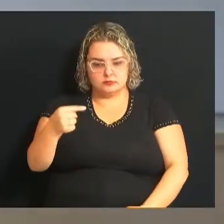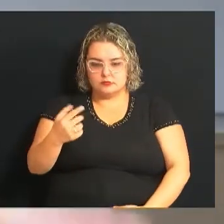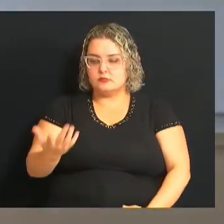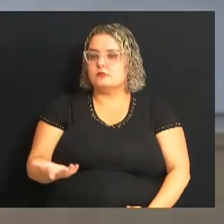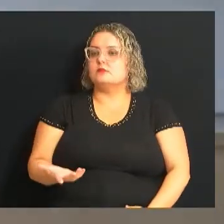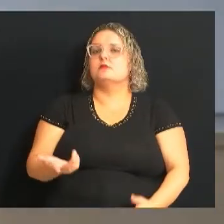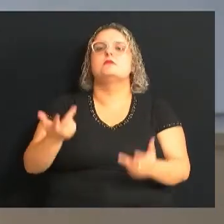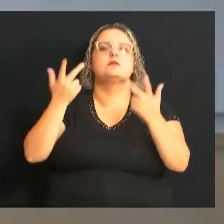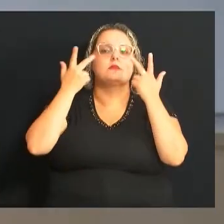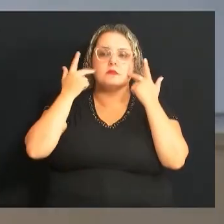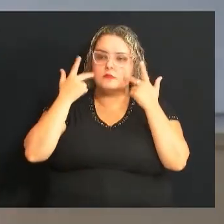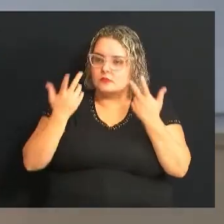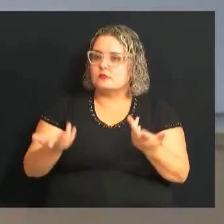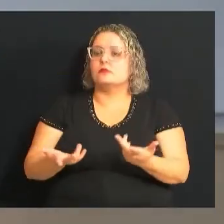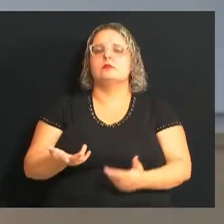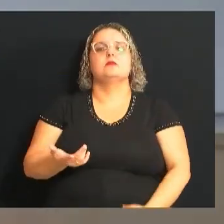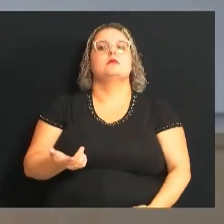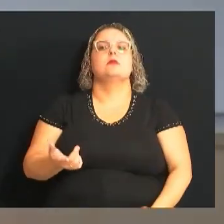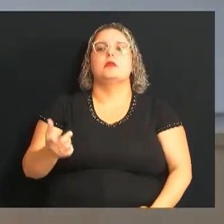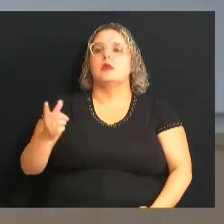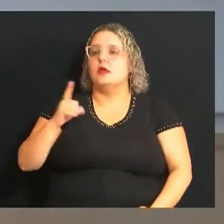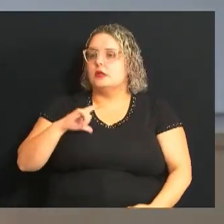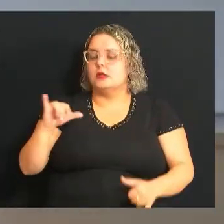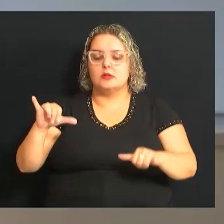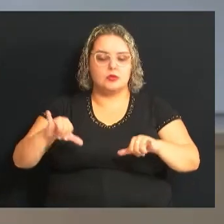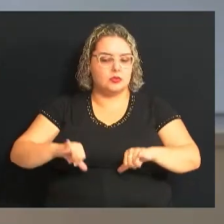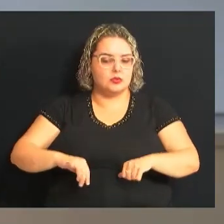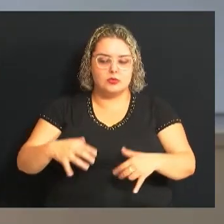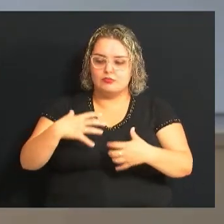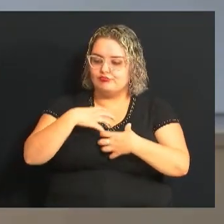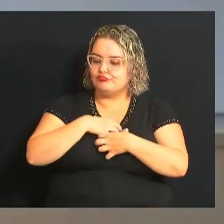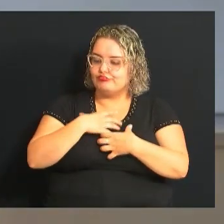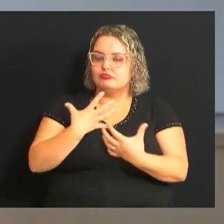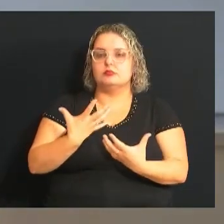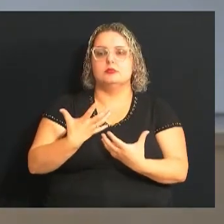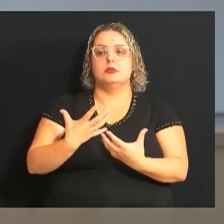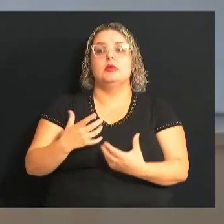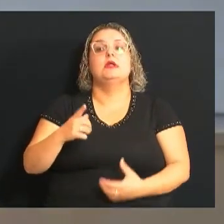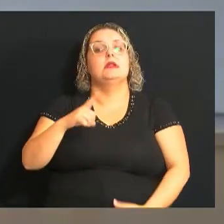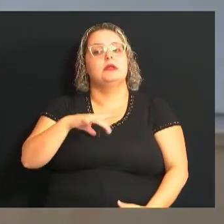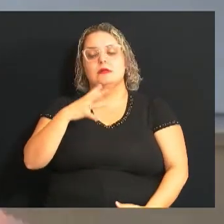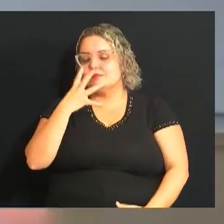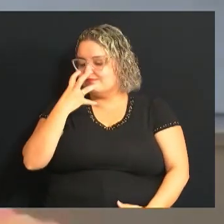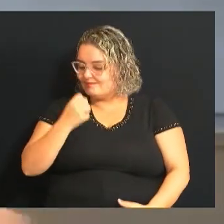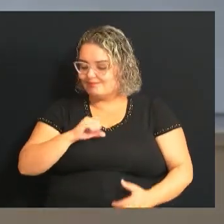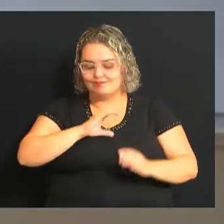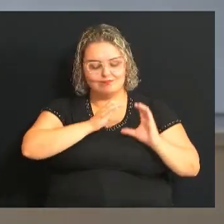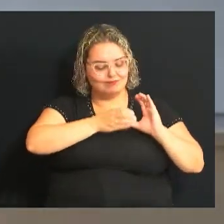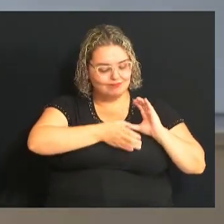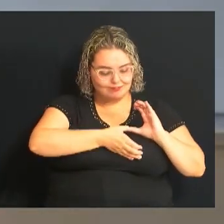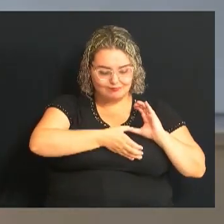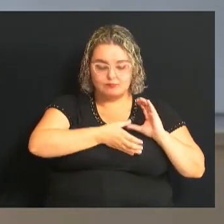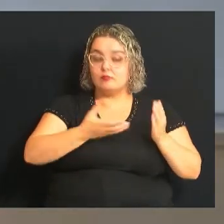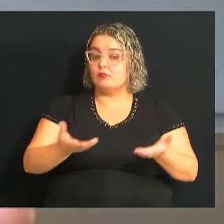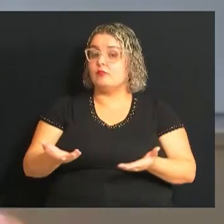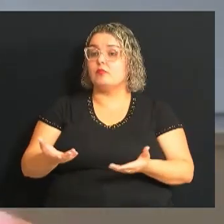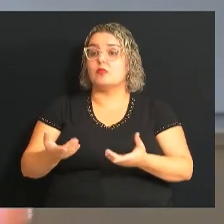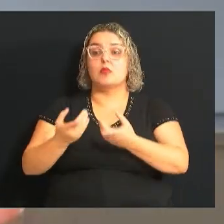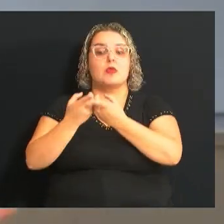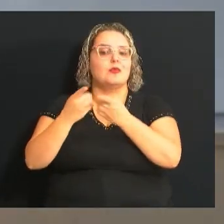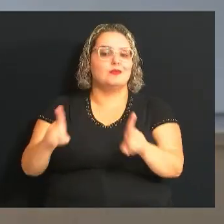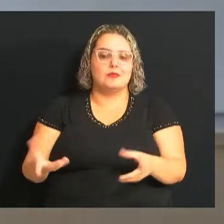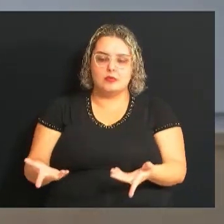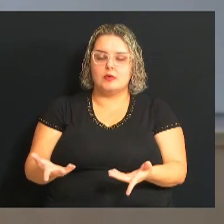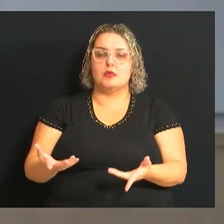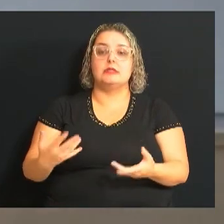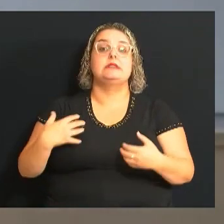natural, é humano, faz parte, tem a dor, tem o ressentimento, tem a frustração que o casamento não deu certo, isso faz parte. E a raiva também faz